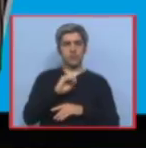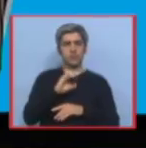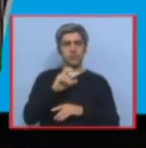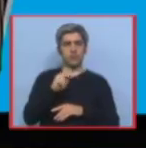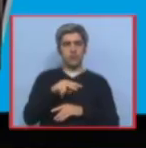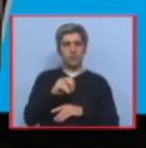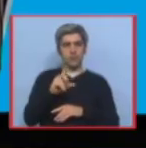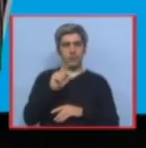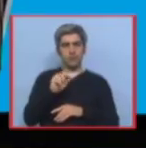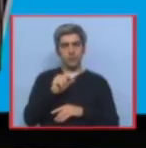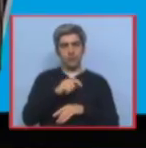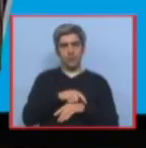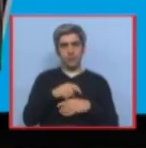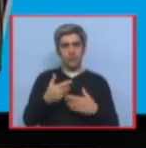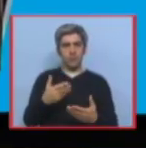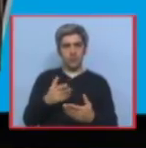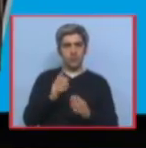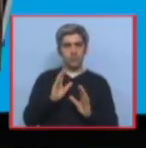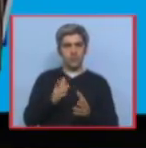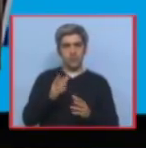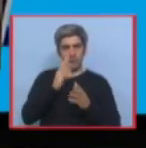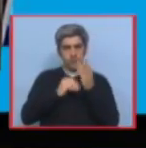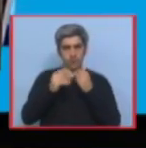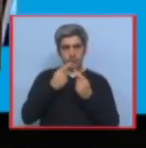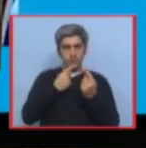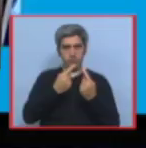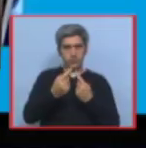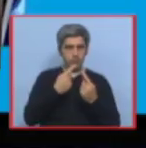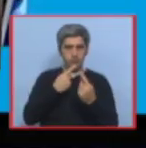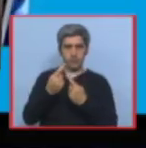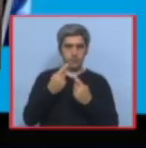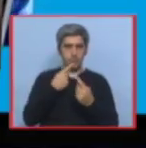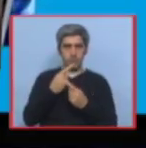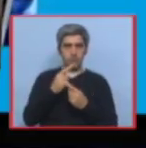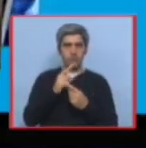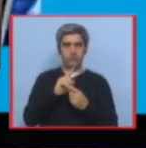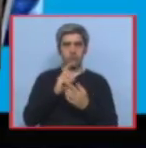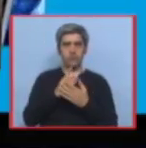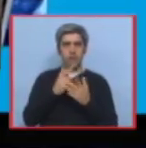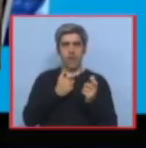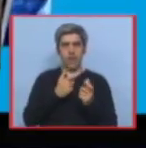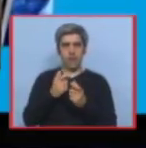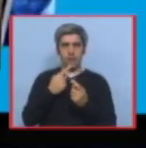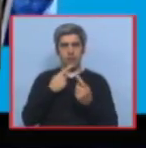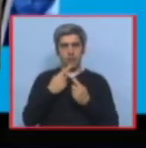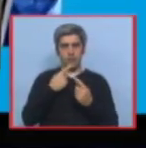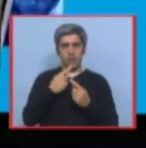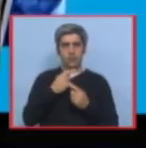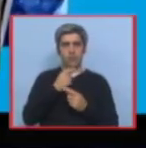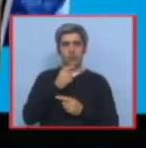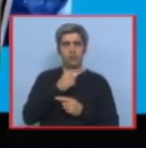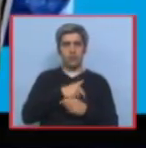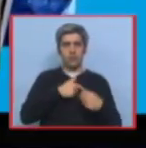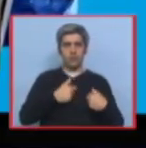e também os tempos de hoje que precisarão de aprender a dialogar em vez de dialogar com as armas, dialogar com